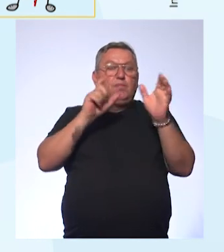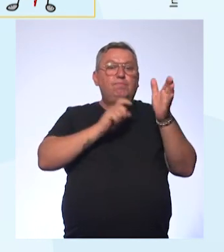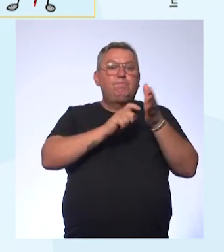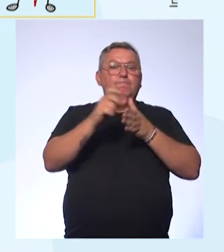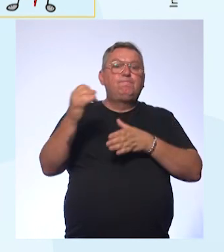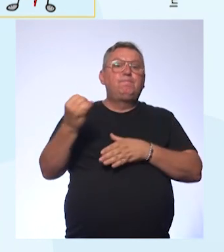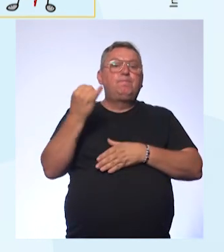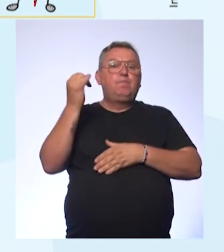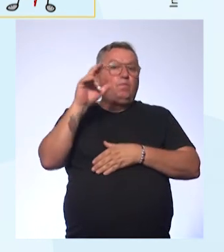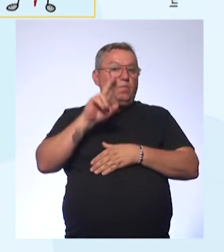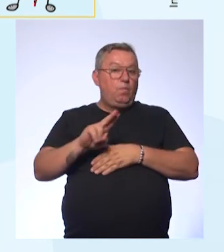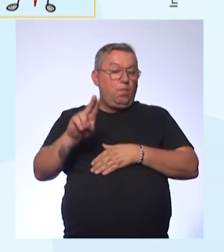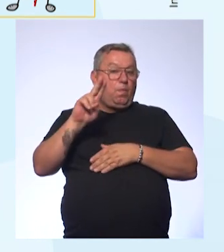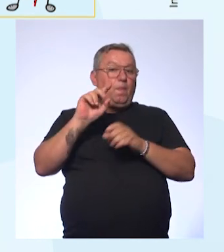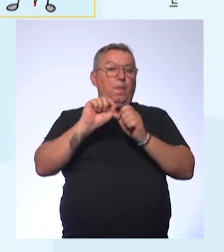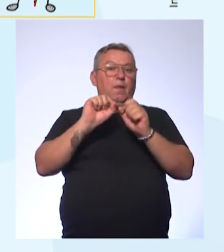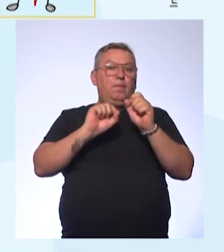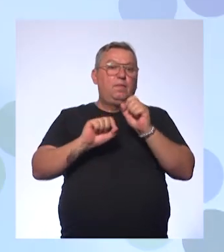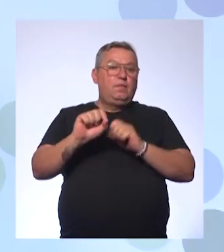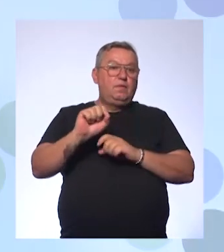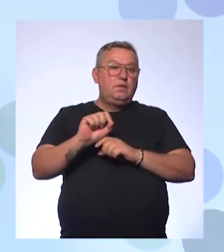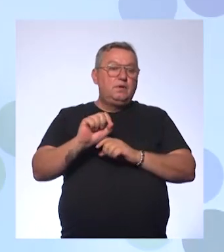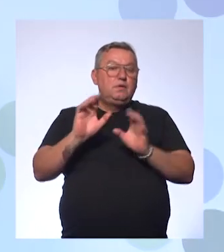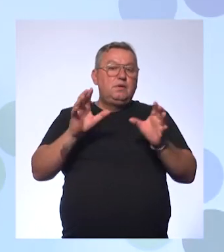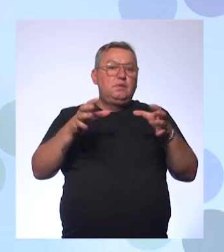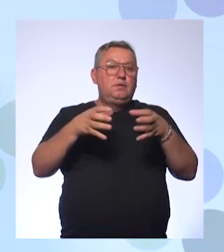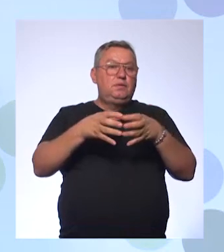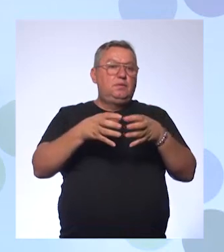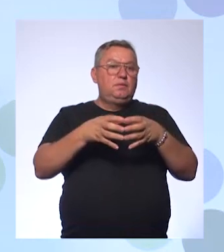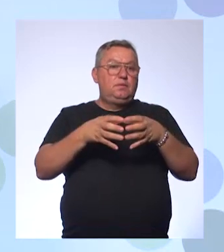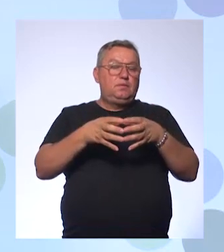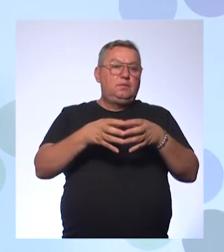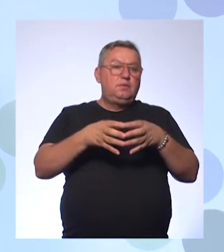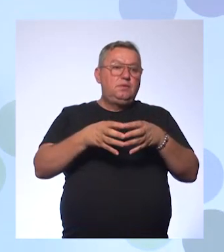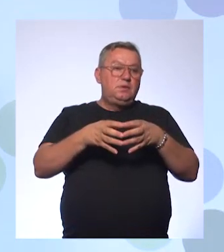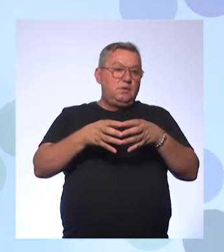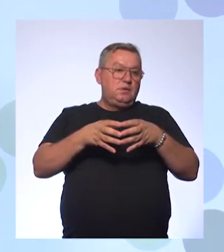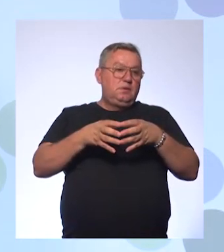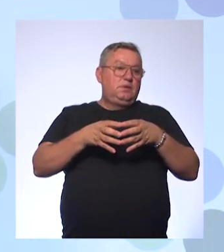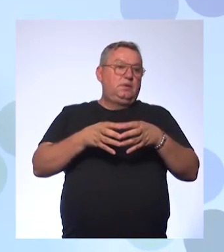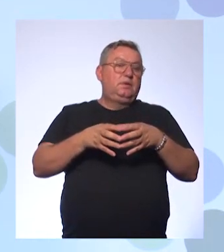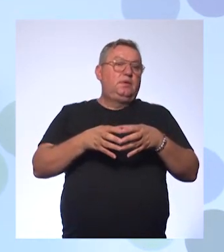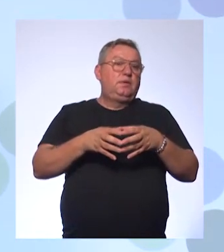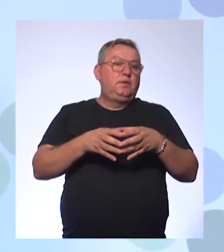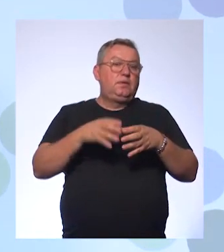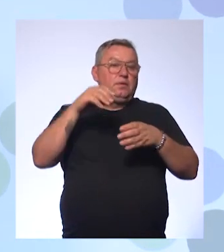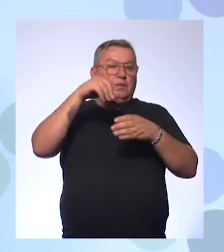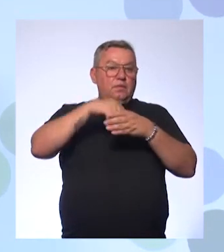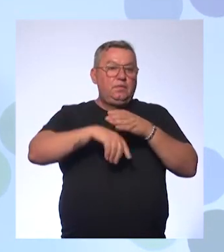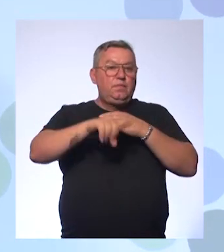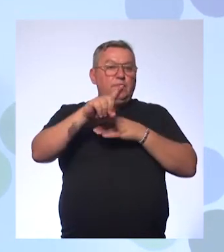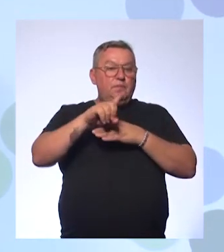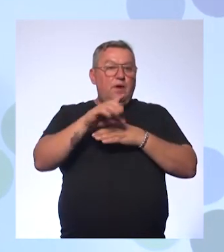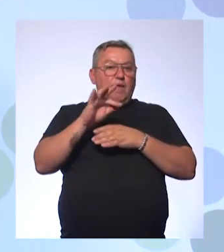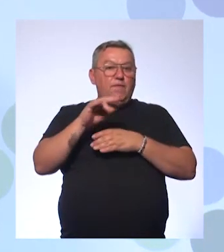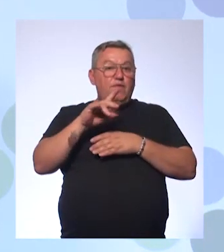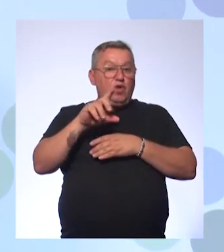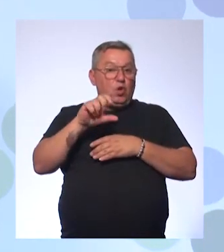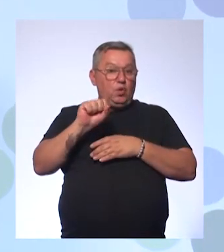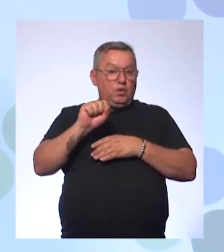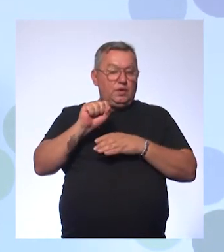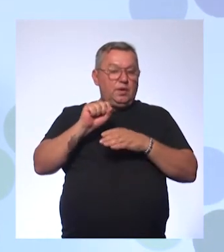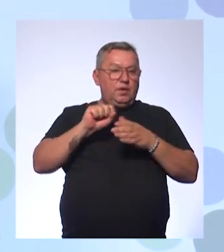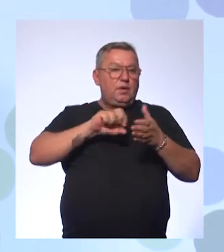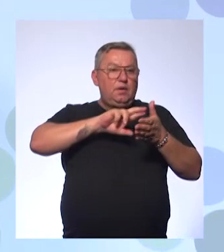importantes usados aí para fazer esse agrupamento, né, dos indivíduos dentro desses filos, dos animais,